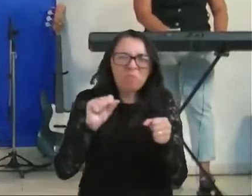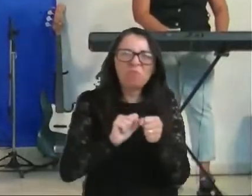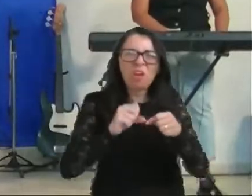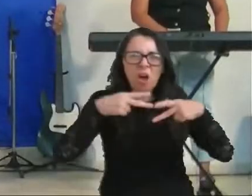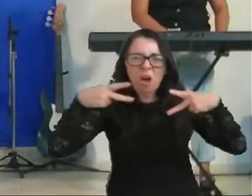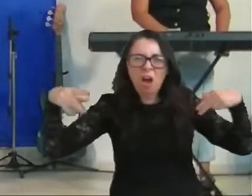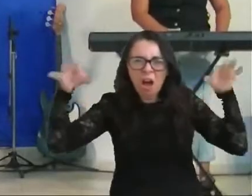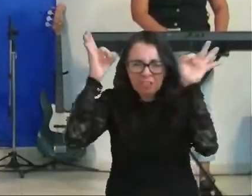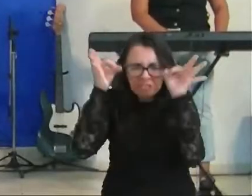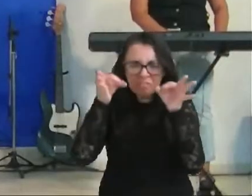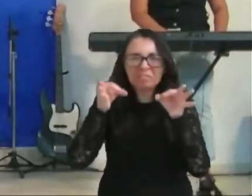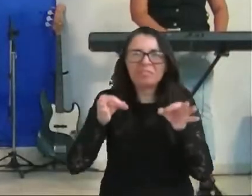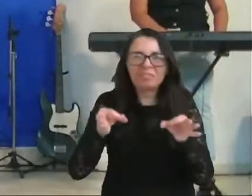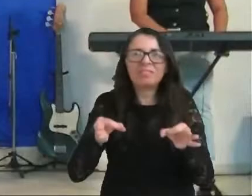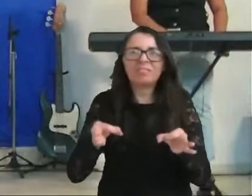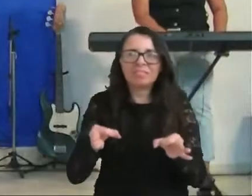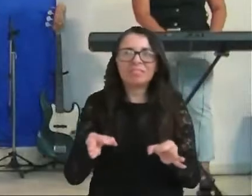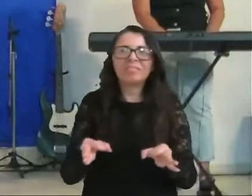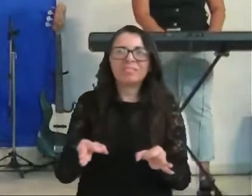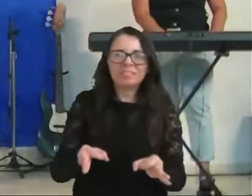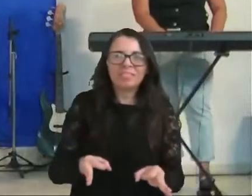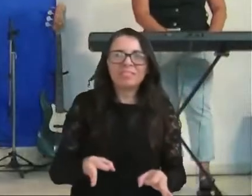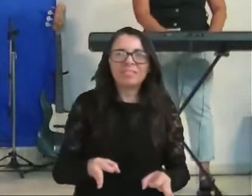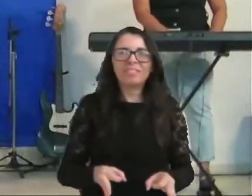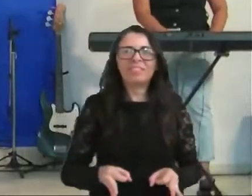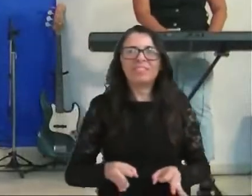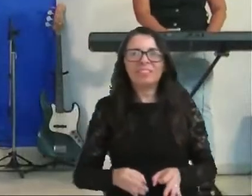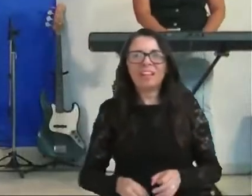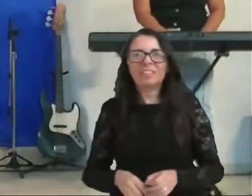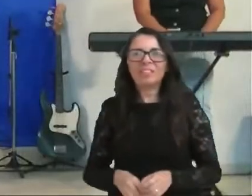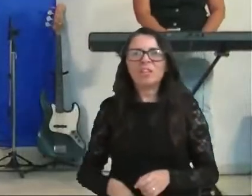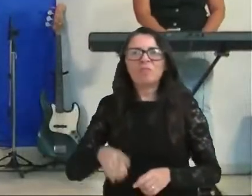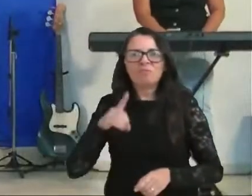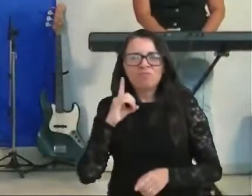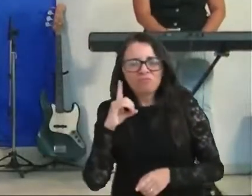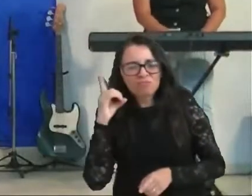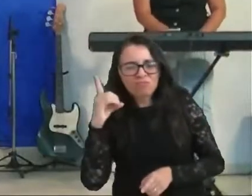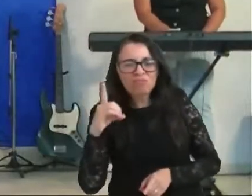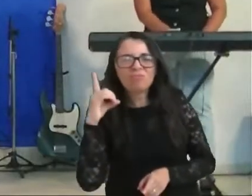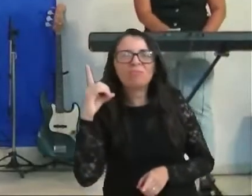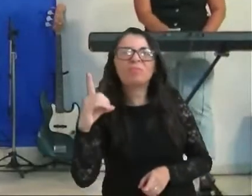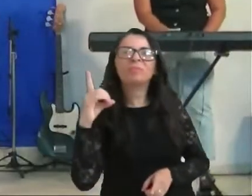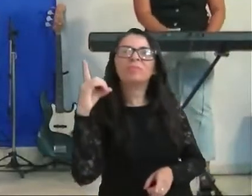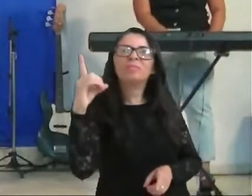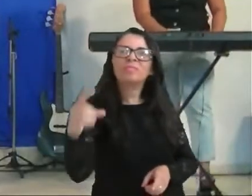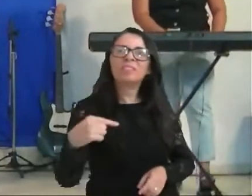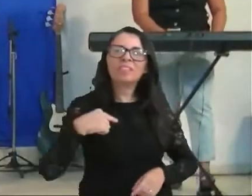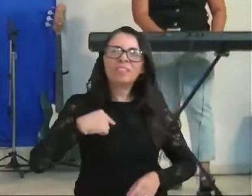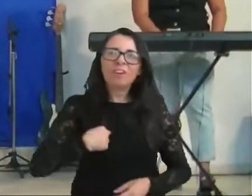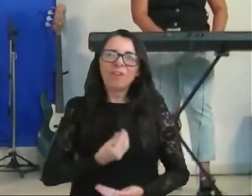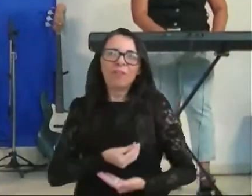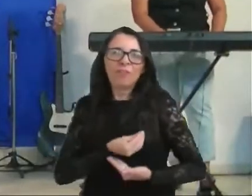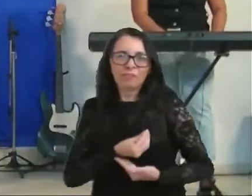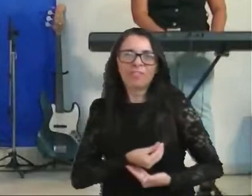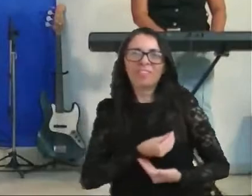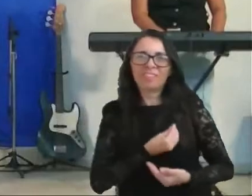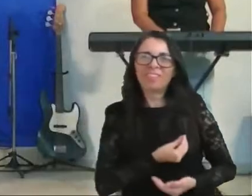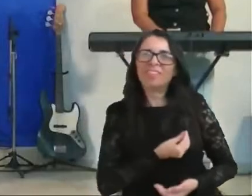e colher. A cada dia vou viver, rompendo